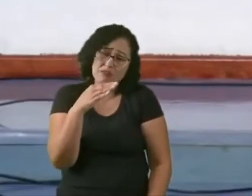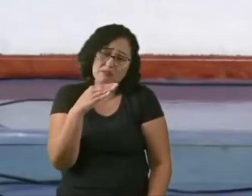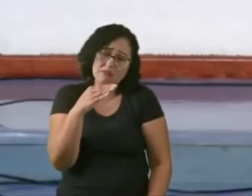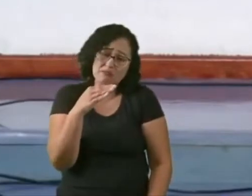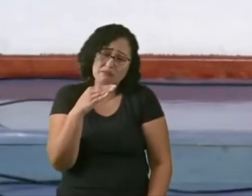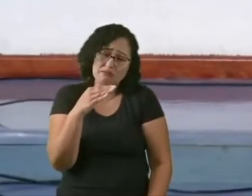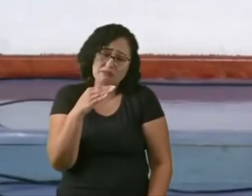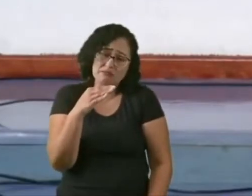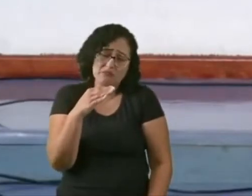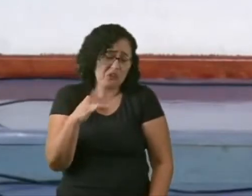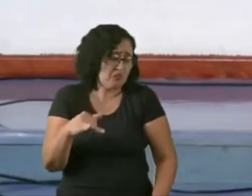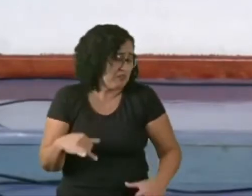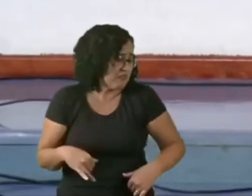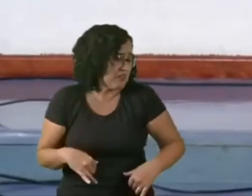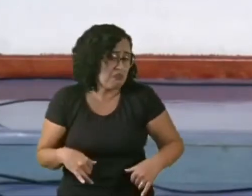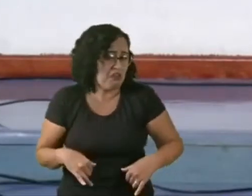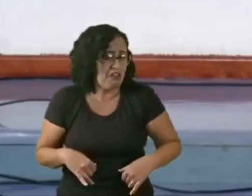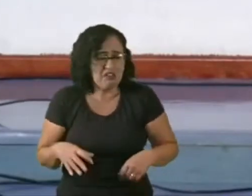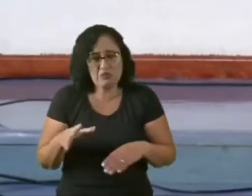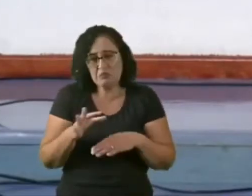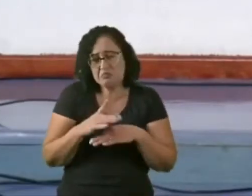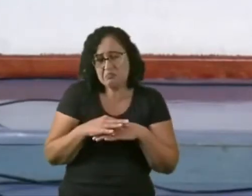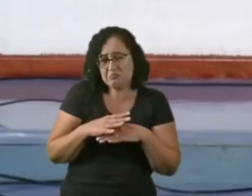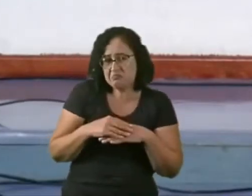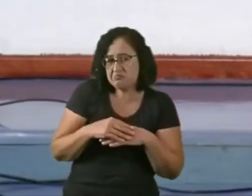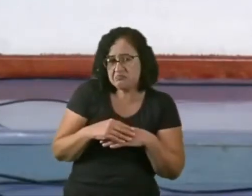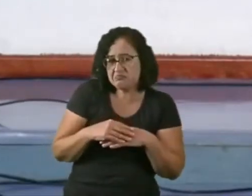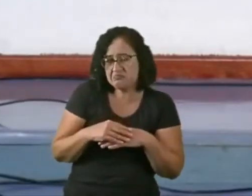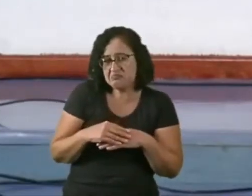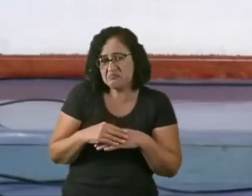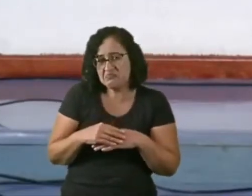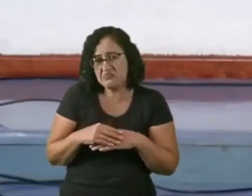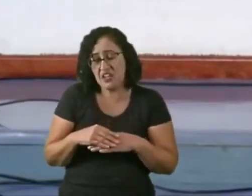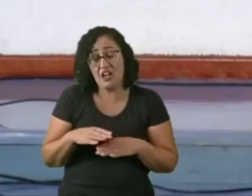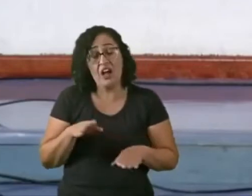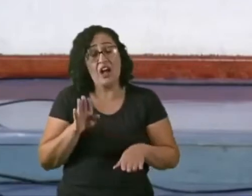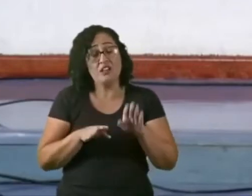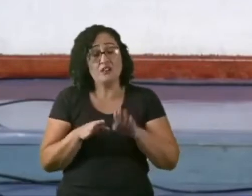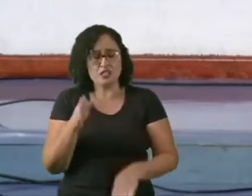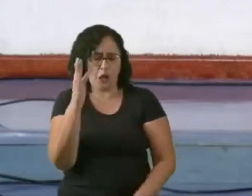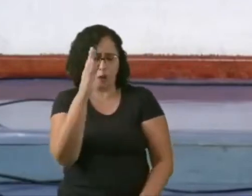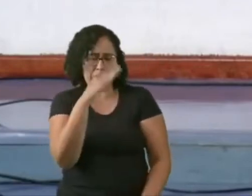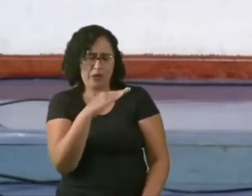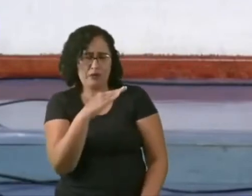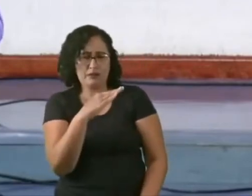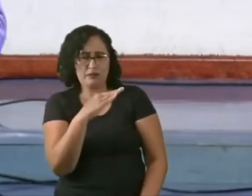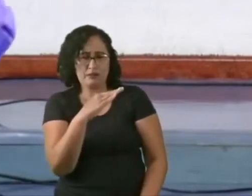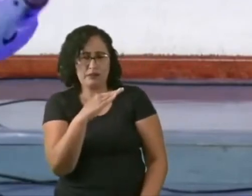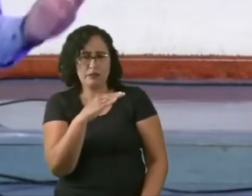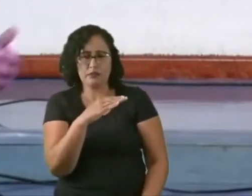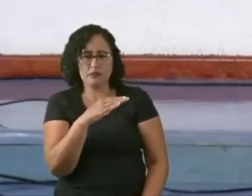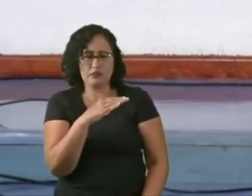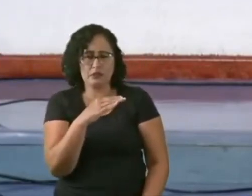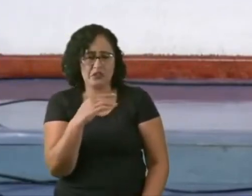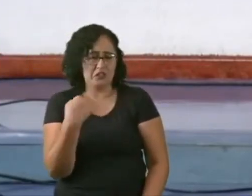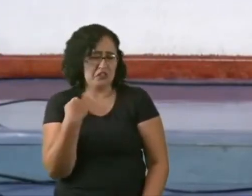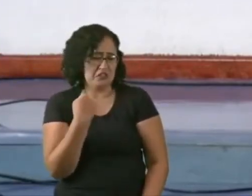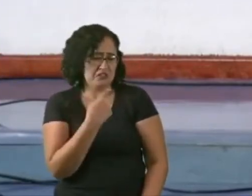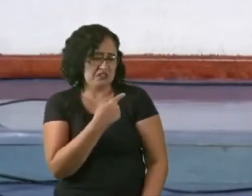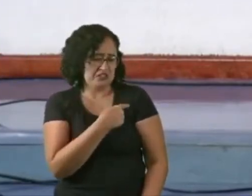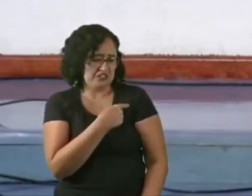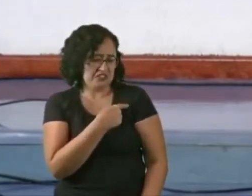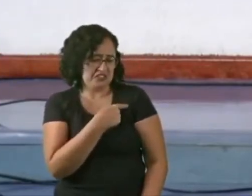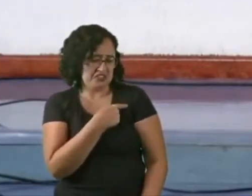Às vezes não foi bom, ou não foi aprovado numa prova, às vezes num processo seletivo, em